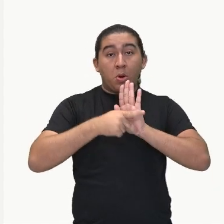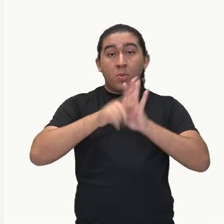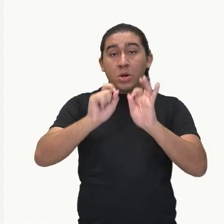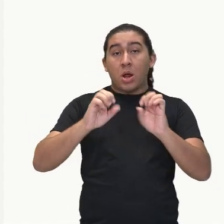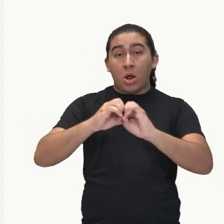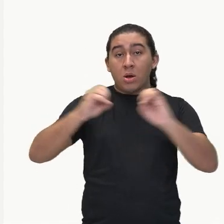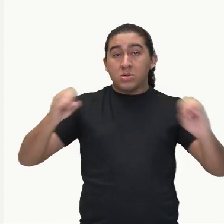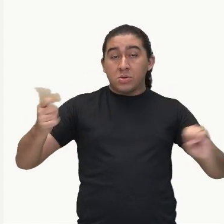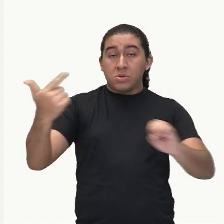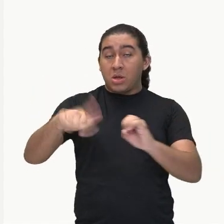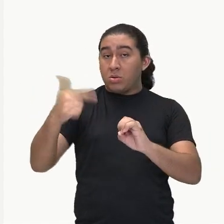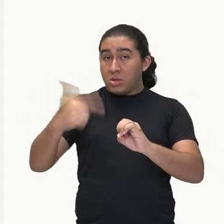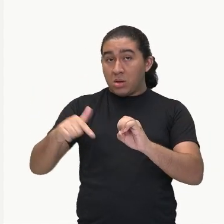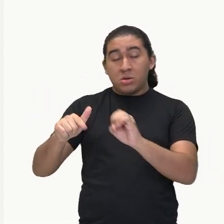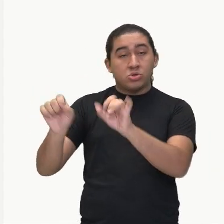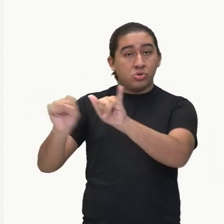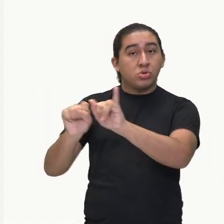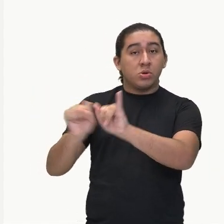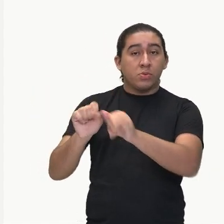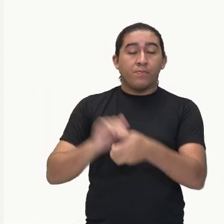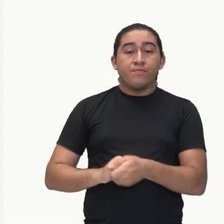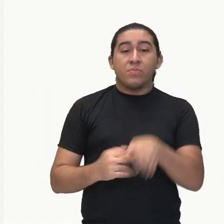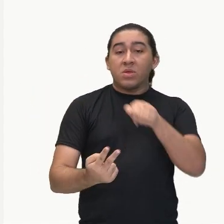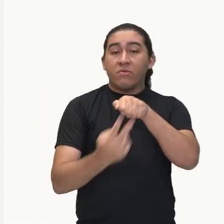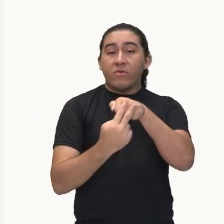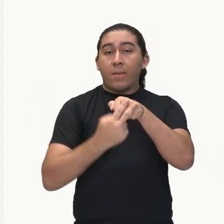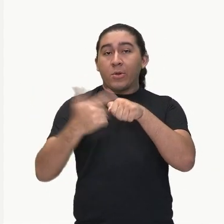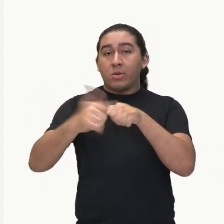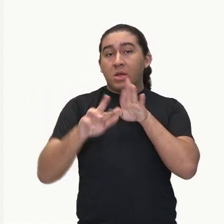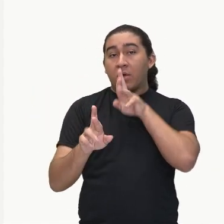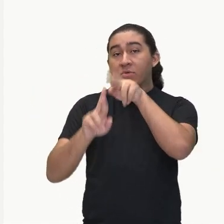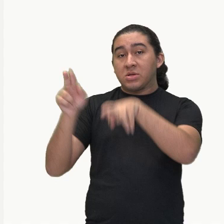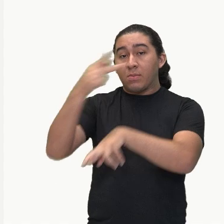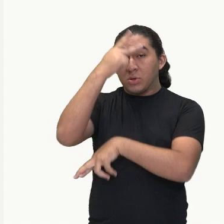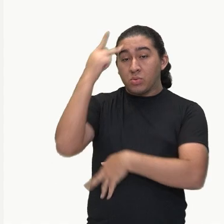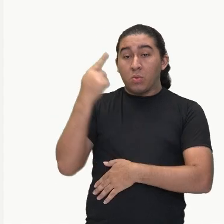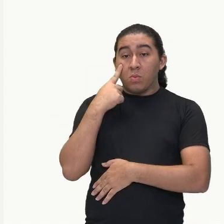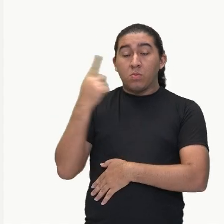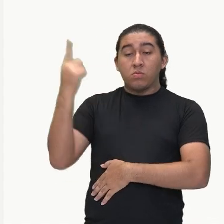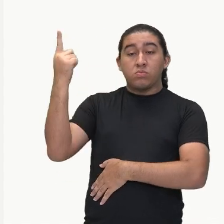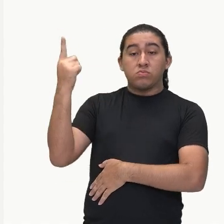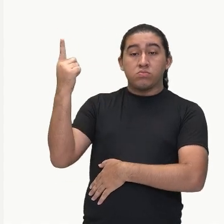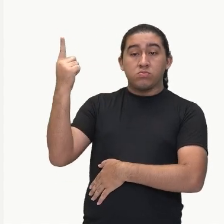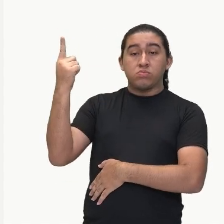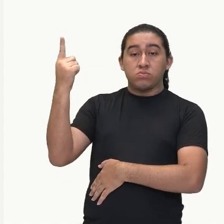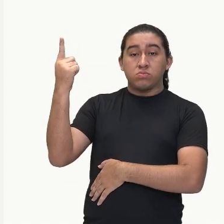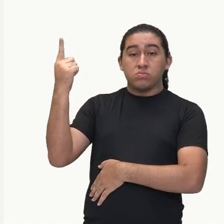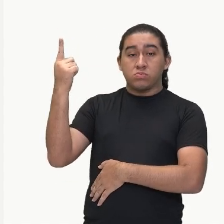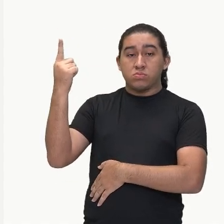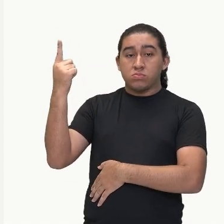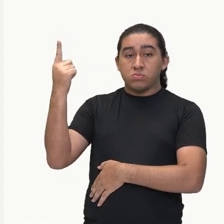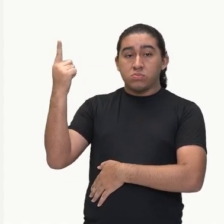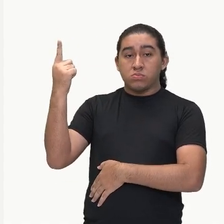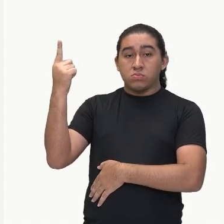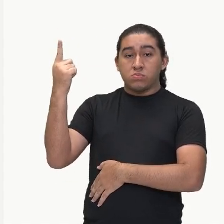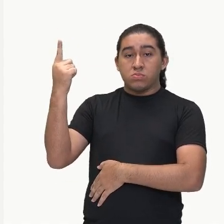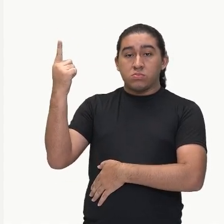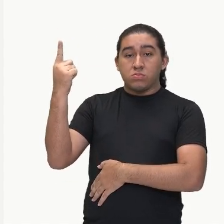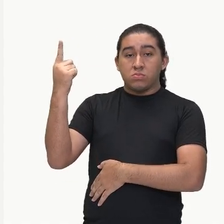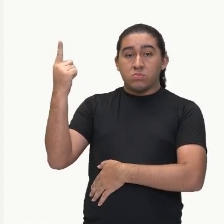oração sem sujeito. Verbos impessoais, verbo haver, verbo fazer e